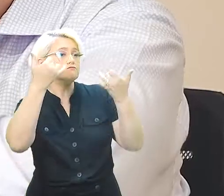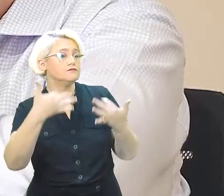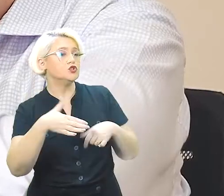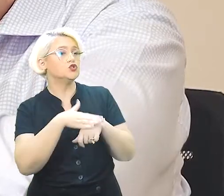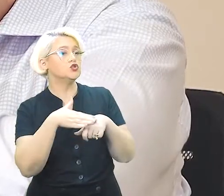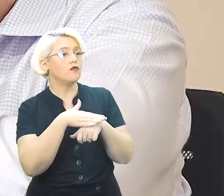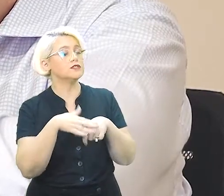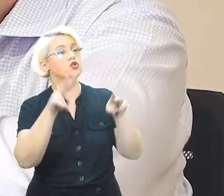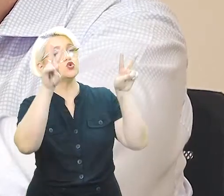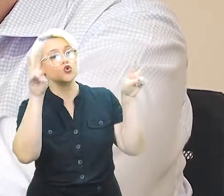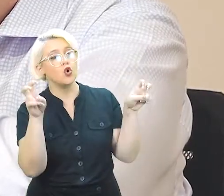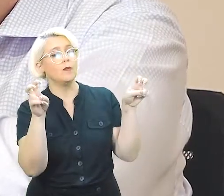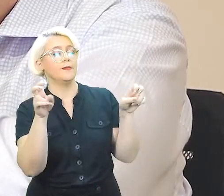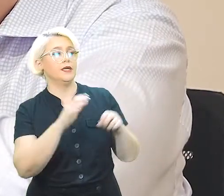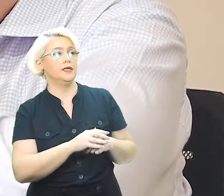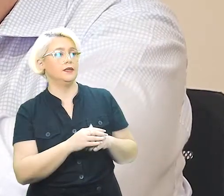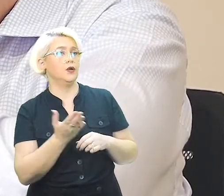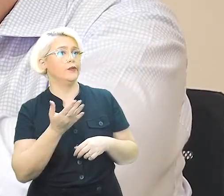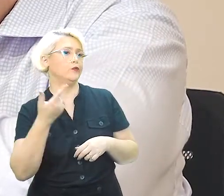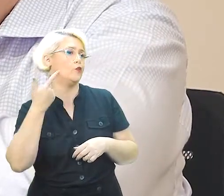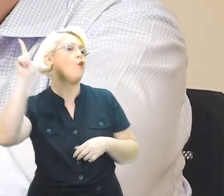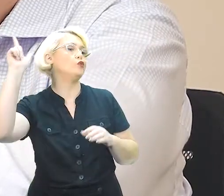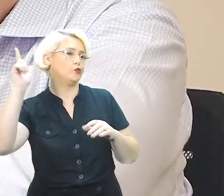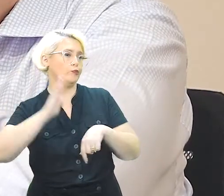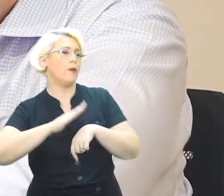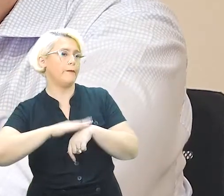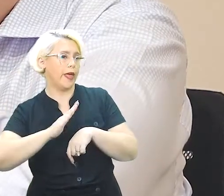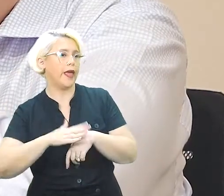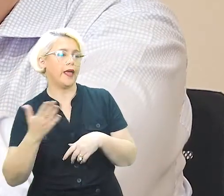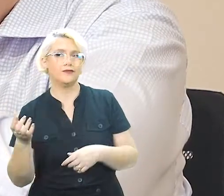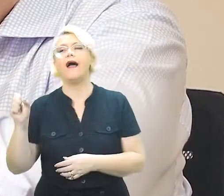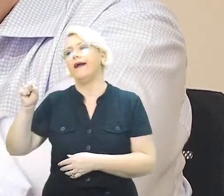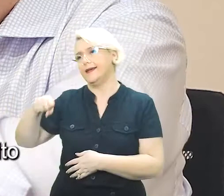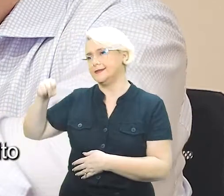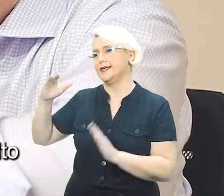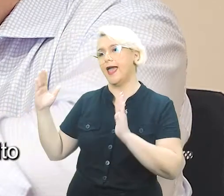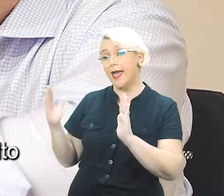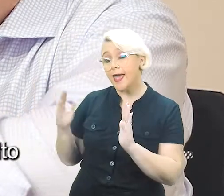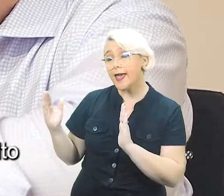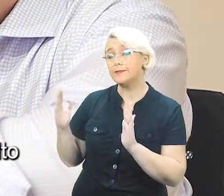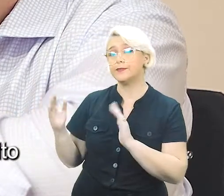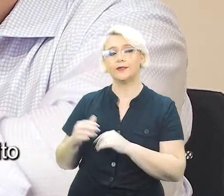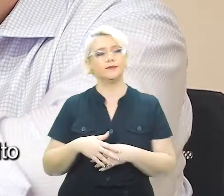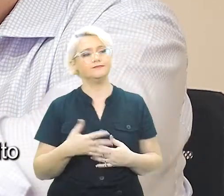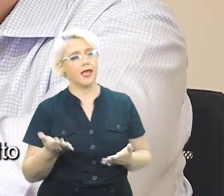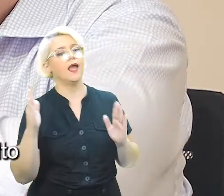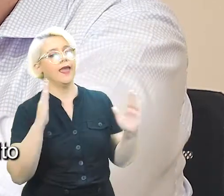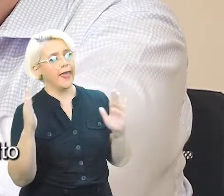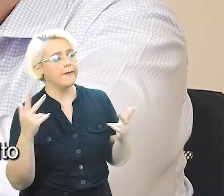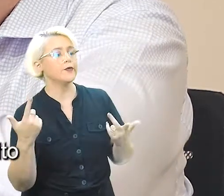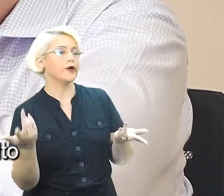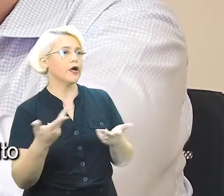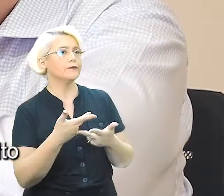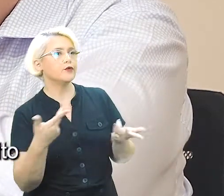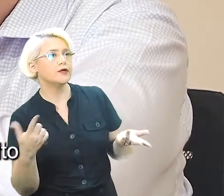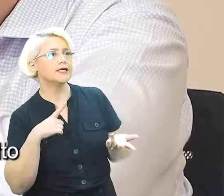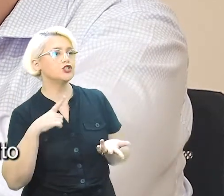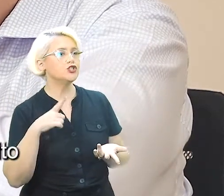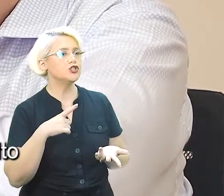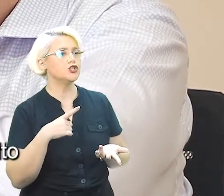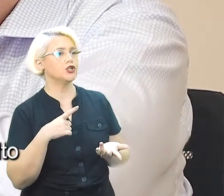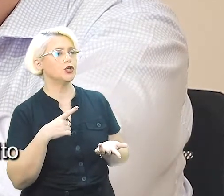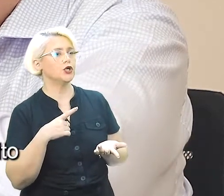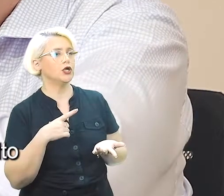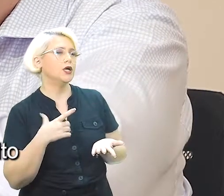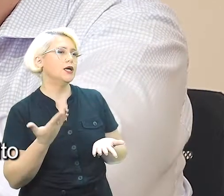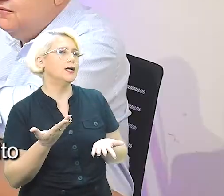nós estamos falando de um outro tempo, né? De uma época em que as coisas assim ainda estavam